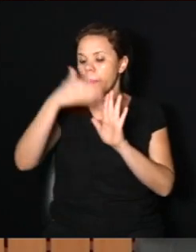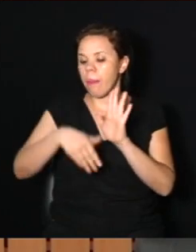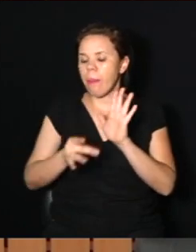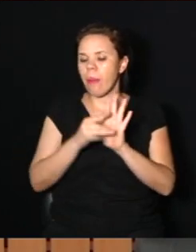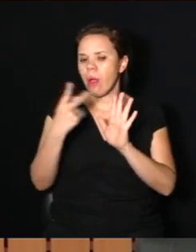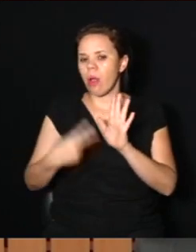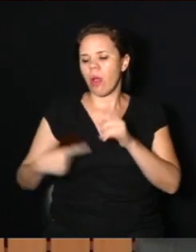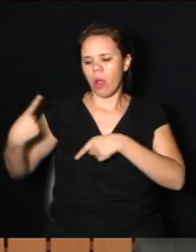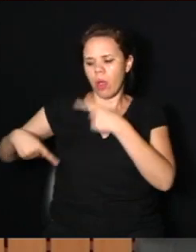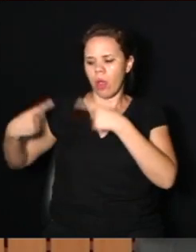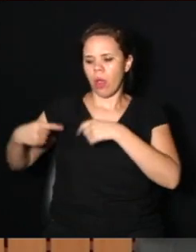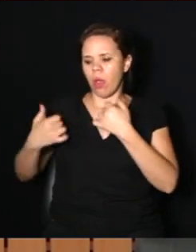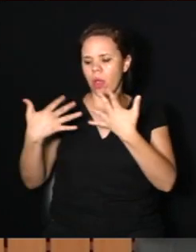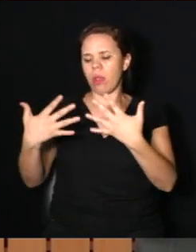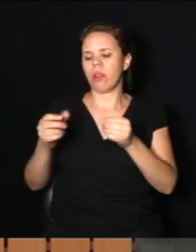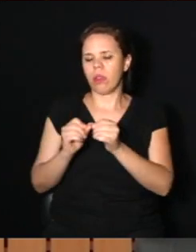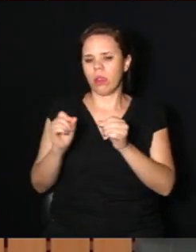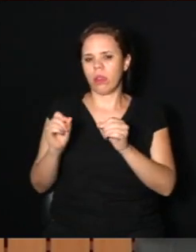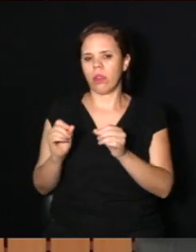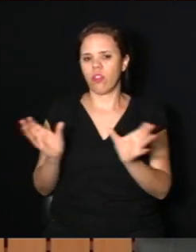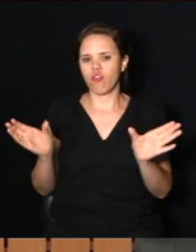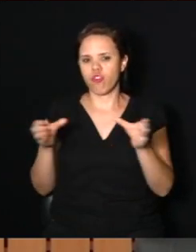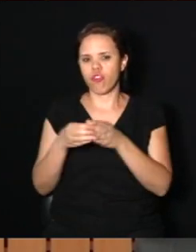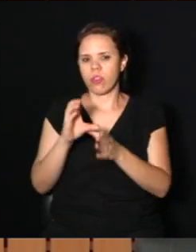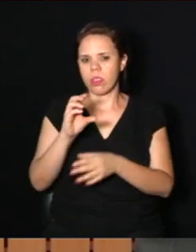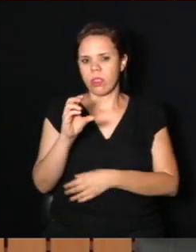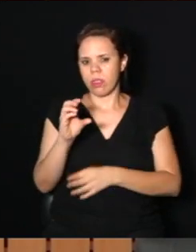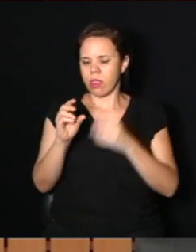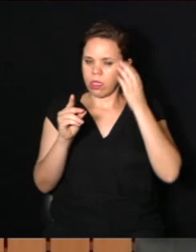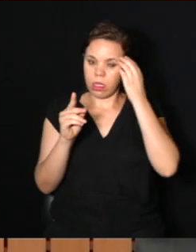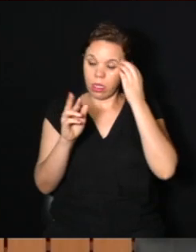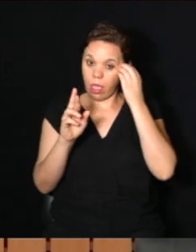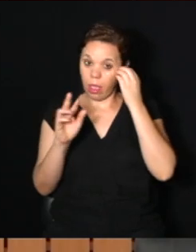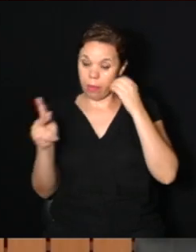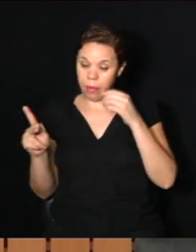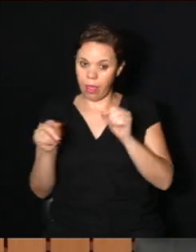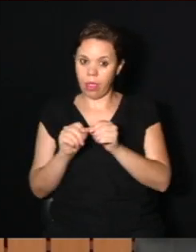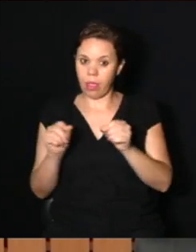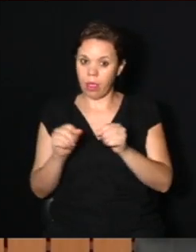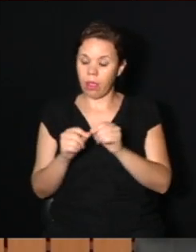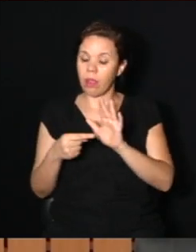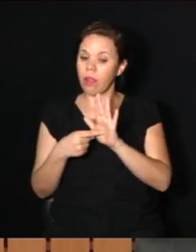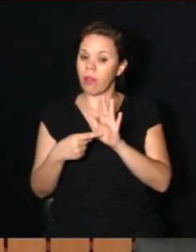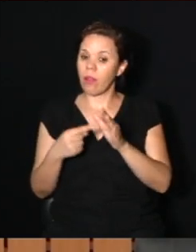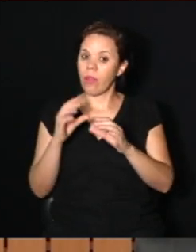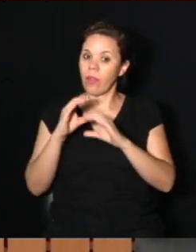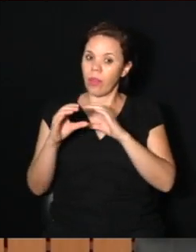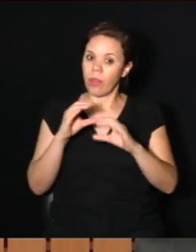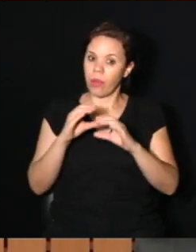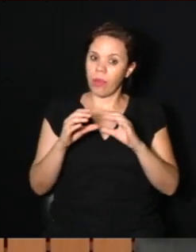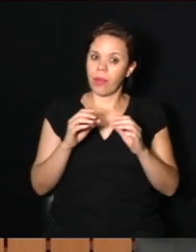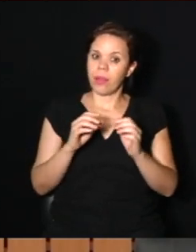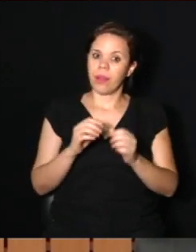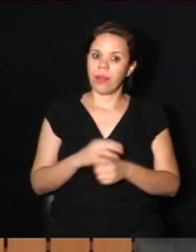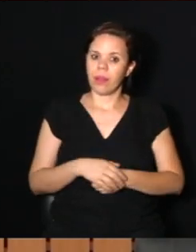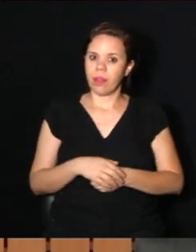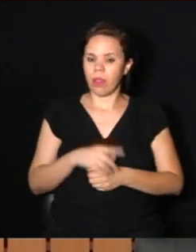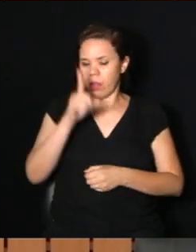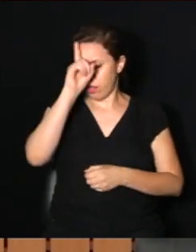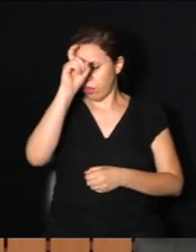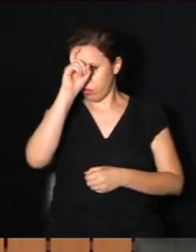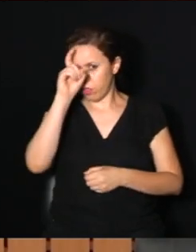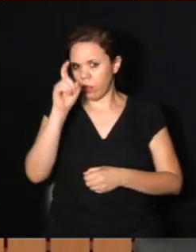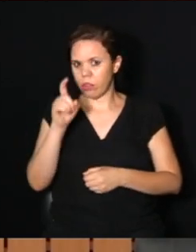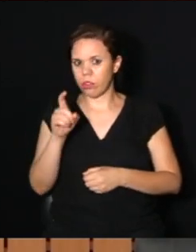debate público acerca daquilo que o Conselho Regional de Psicologia tem tentado no sentido de estabelecer interlocução com o Hospital Mário